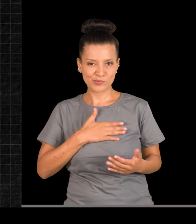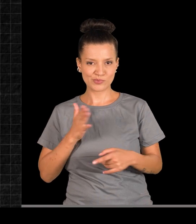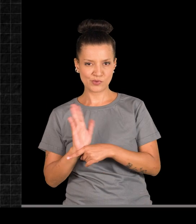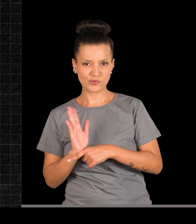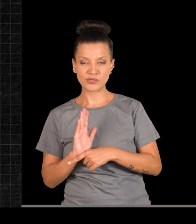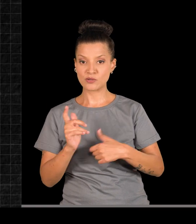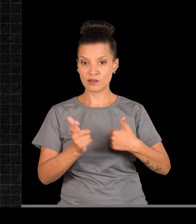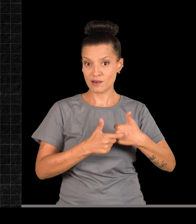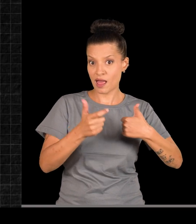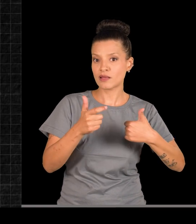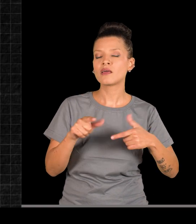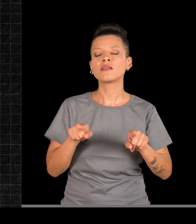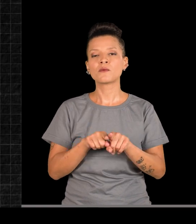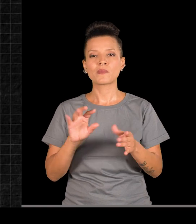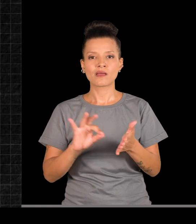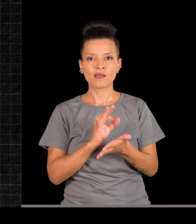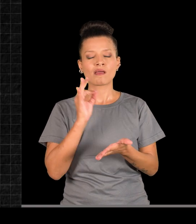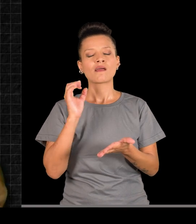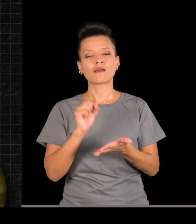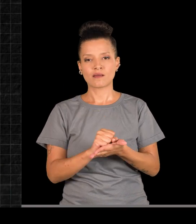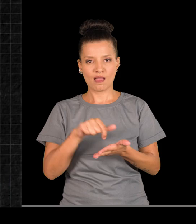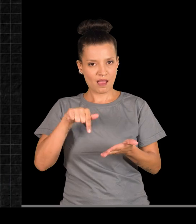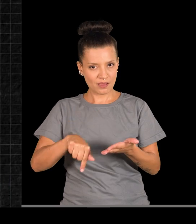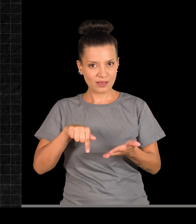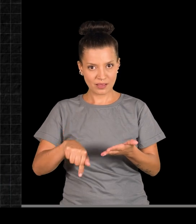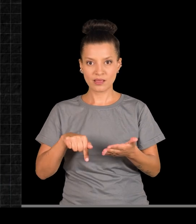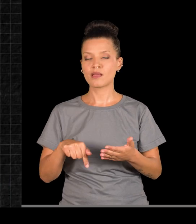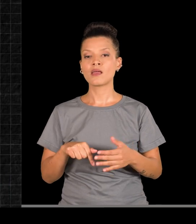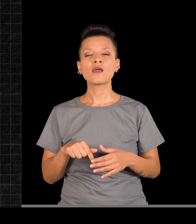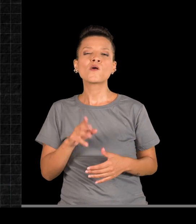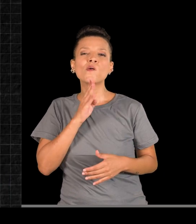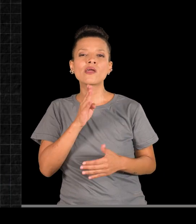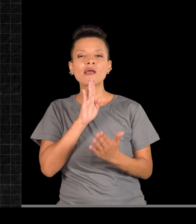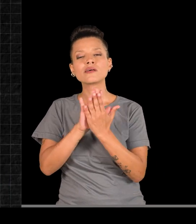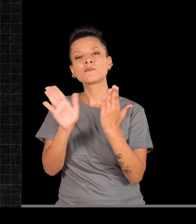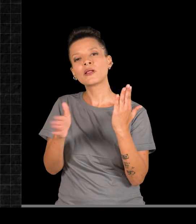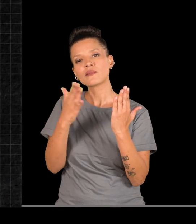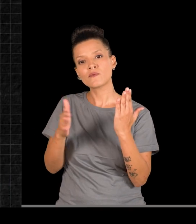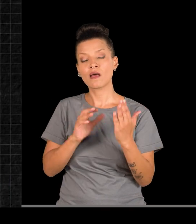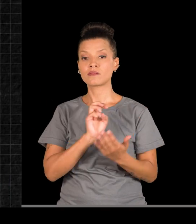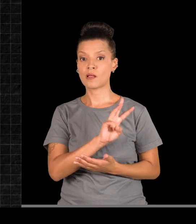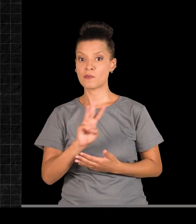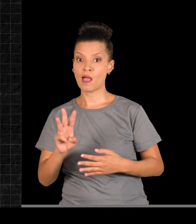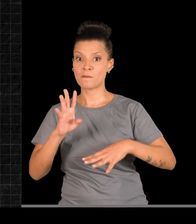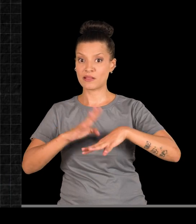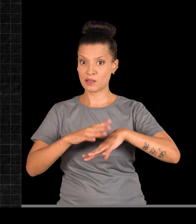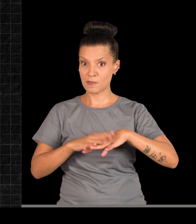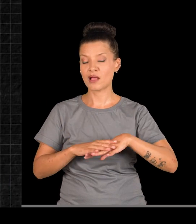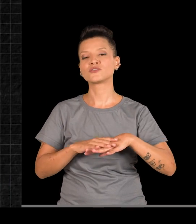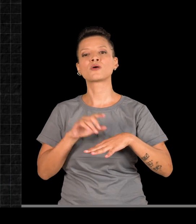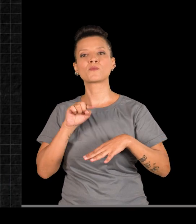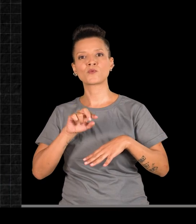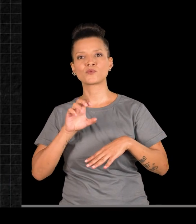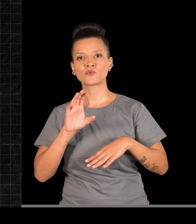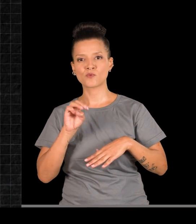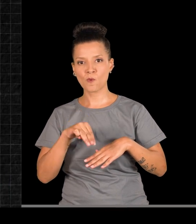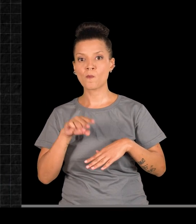E aí, gostou do vídeo? Deixa aquele seu like, inscreva-se aqui no Matemática Rio e conheça a nossa plataforma